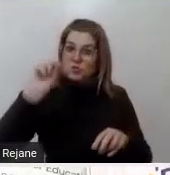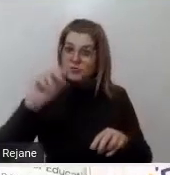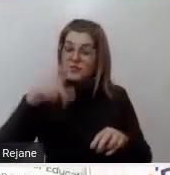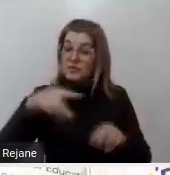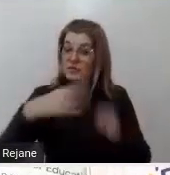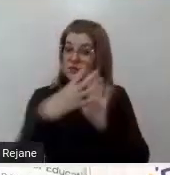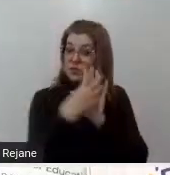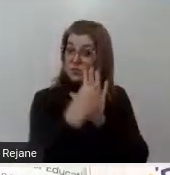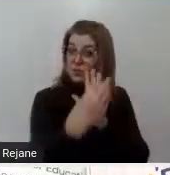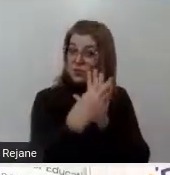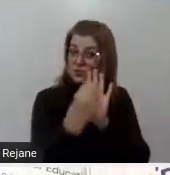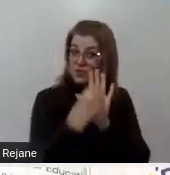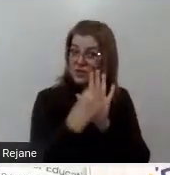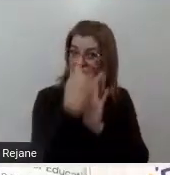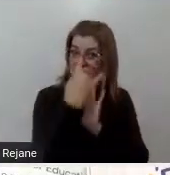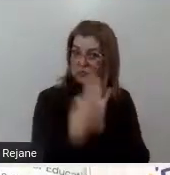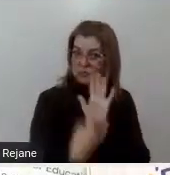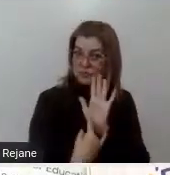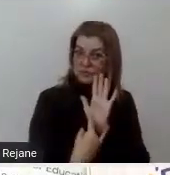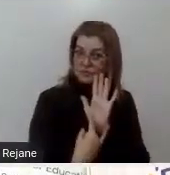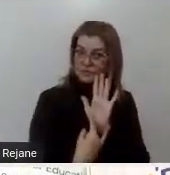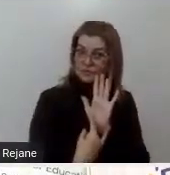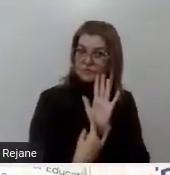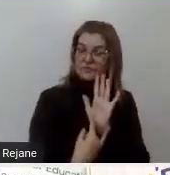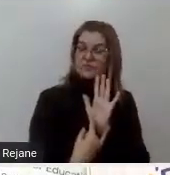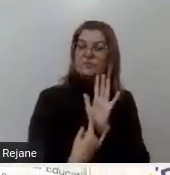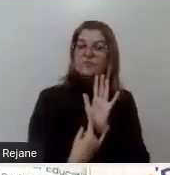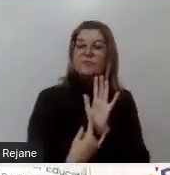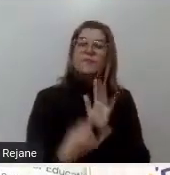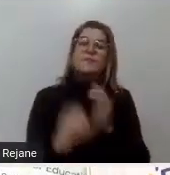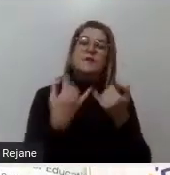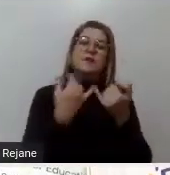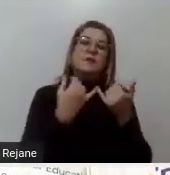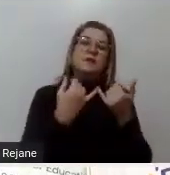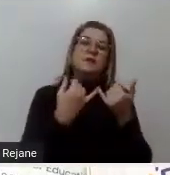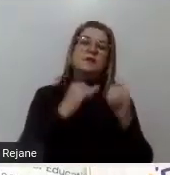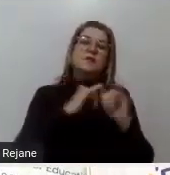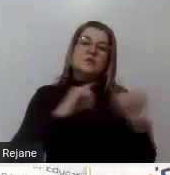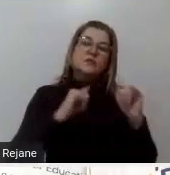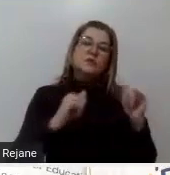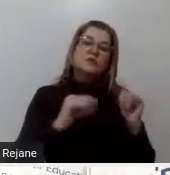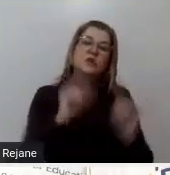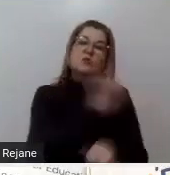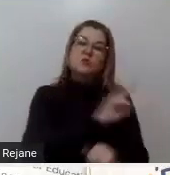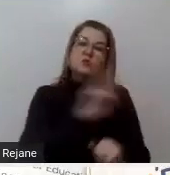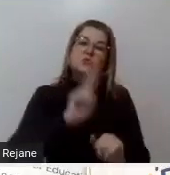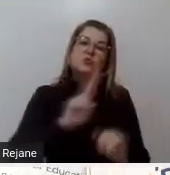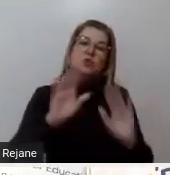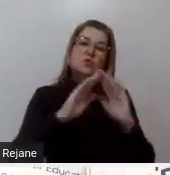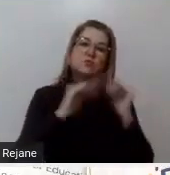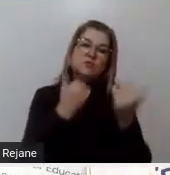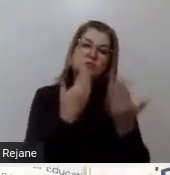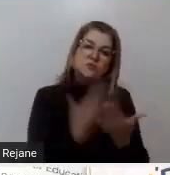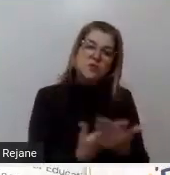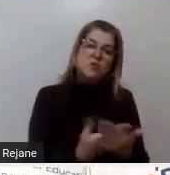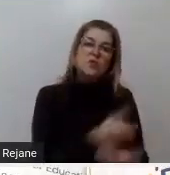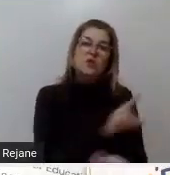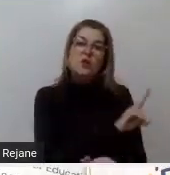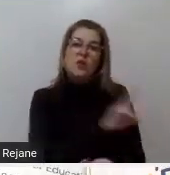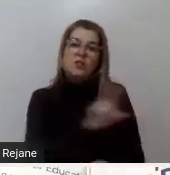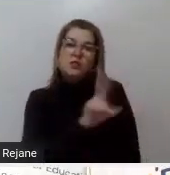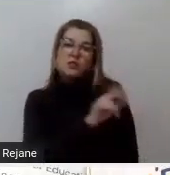vocês podem colocar aquelas informações sobre a escola, colocar um espaço para o aluno colocar o nome. Esse